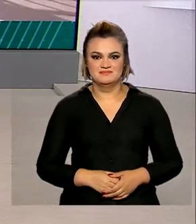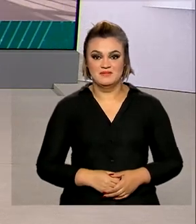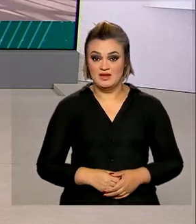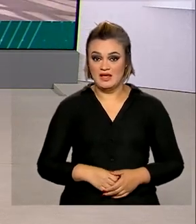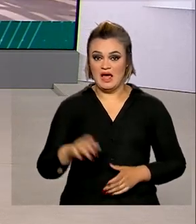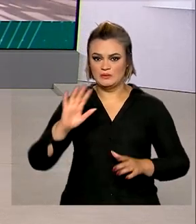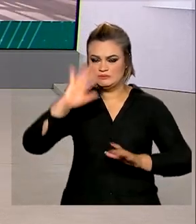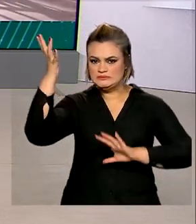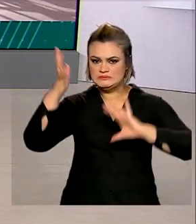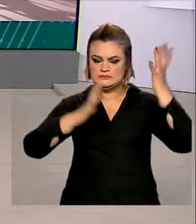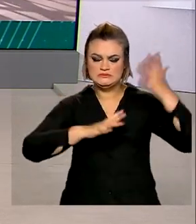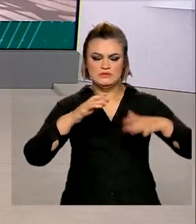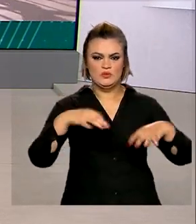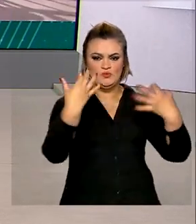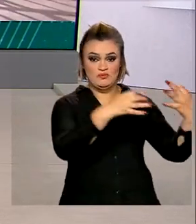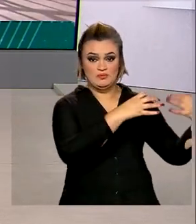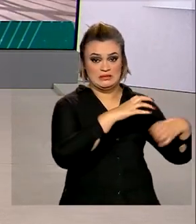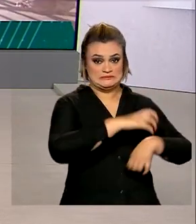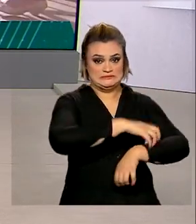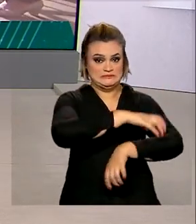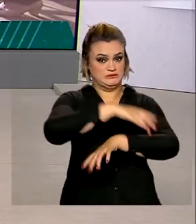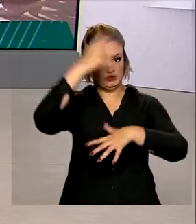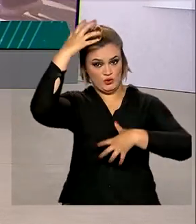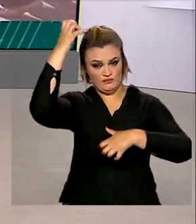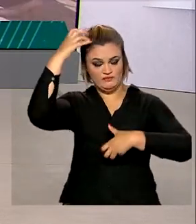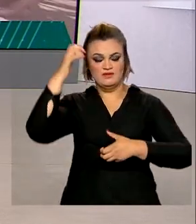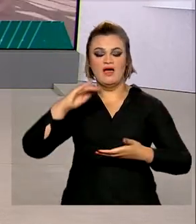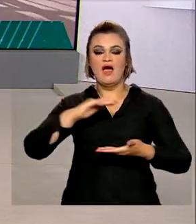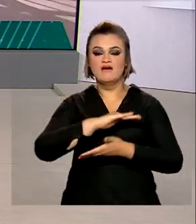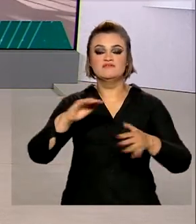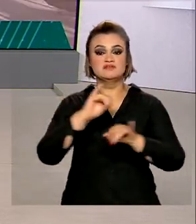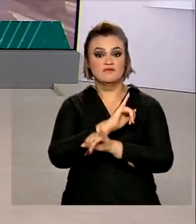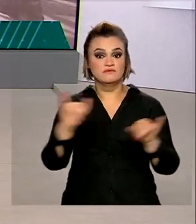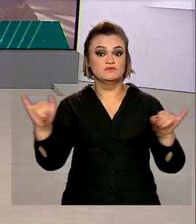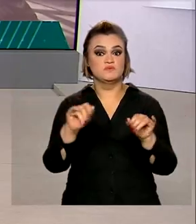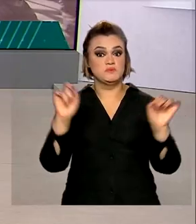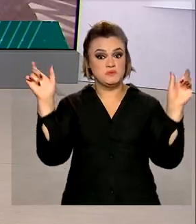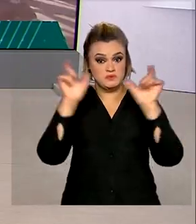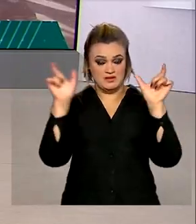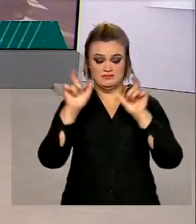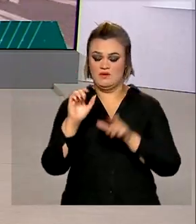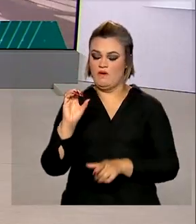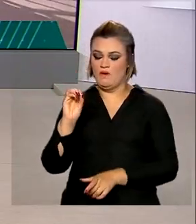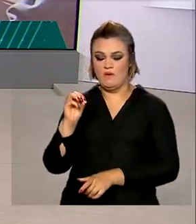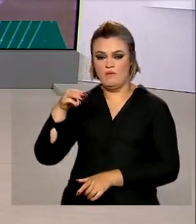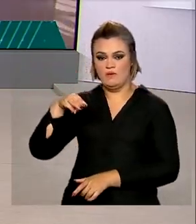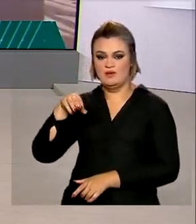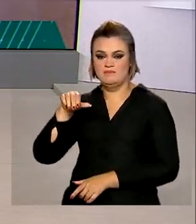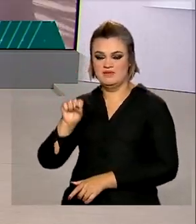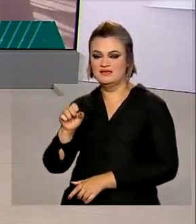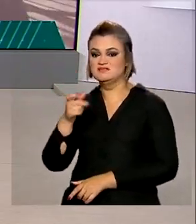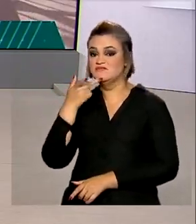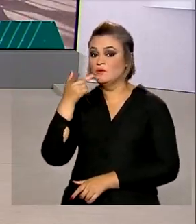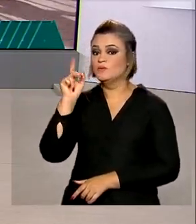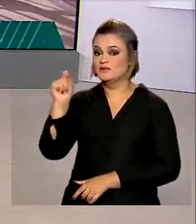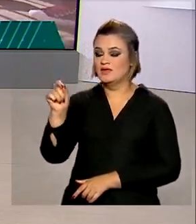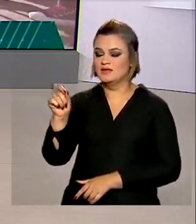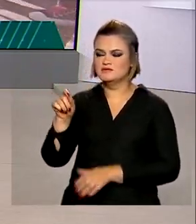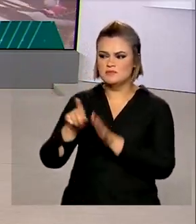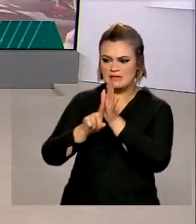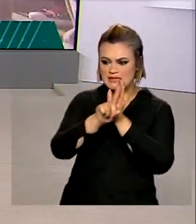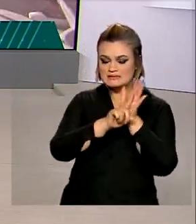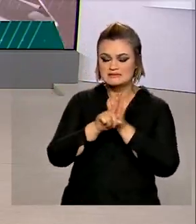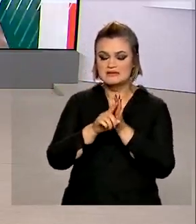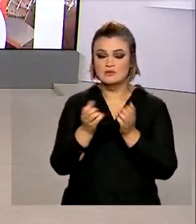Em meio aos casos de monkeypox no país, a Anvisa divulgou um alerta da Organização Mundial da Saúde sobre a triagem